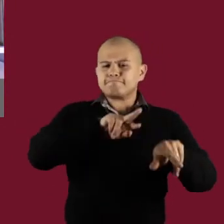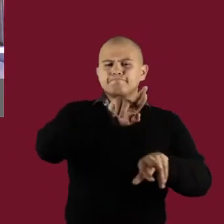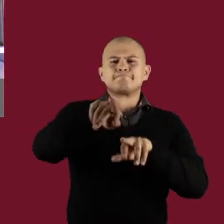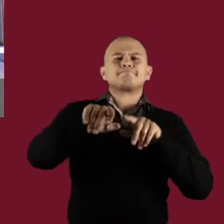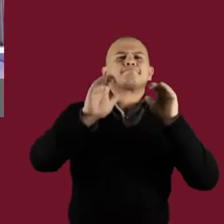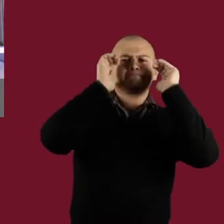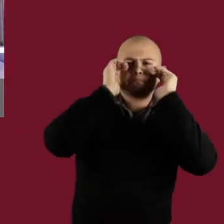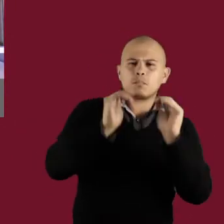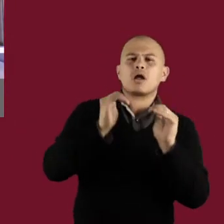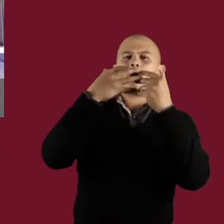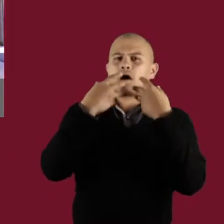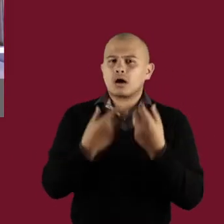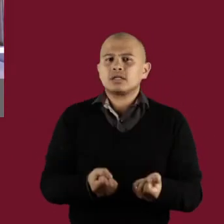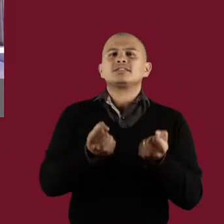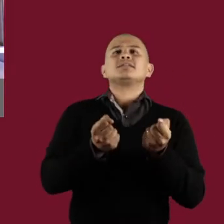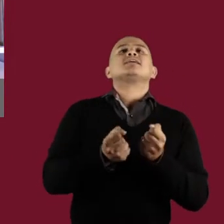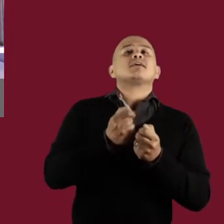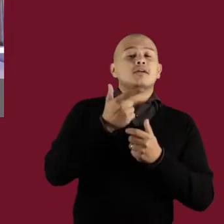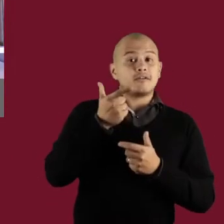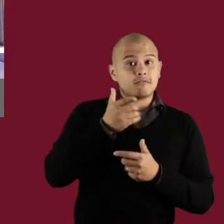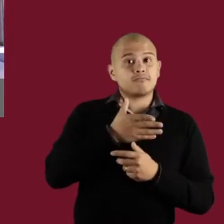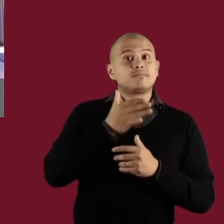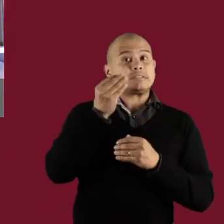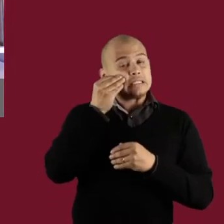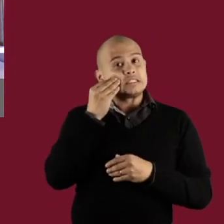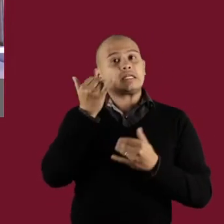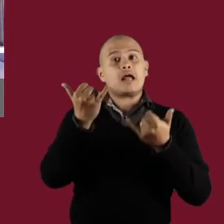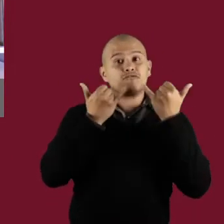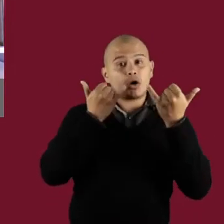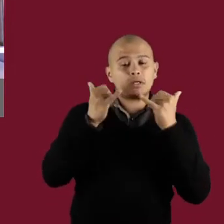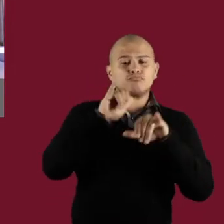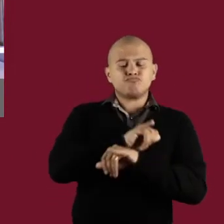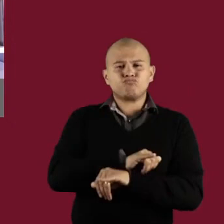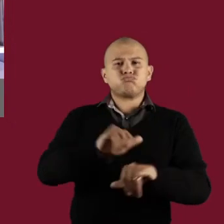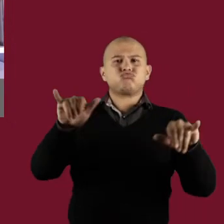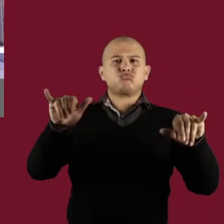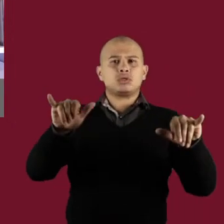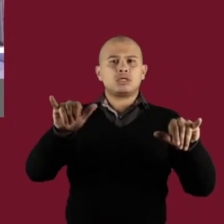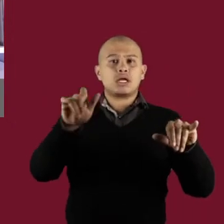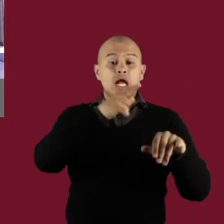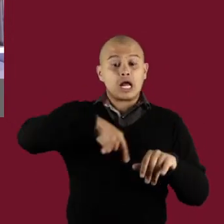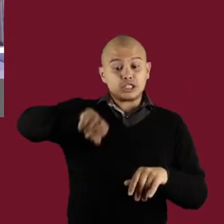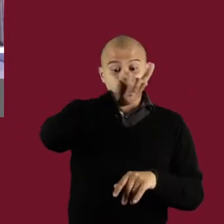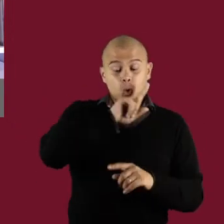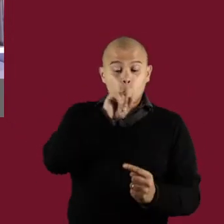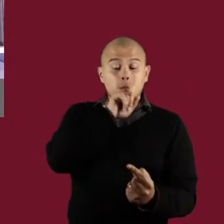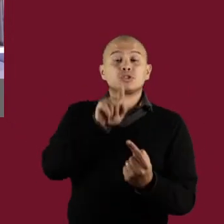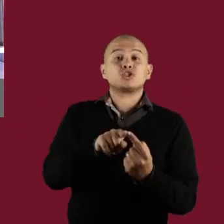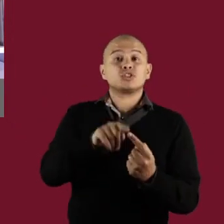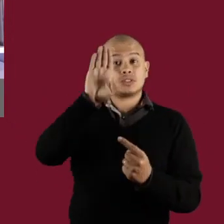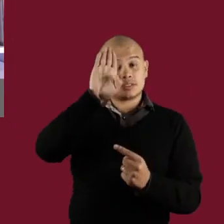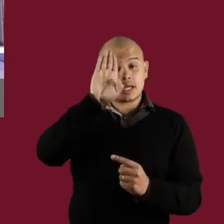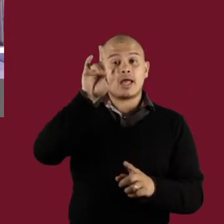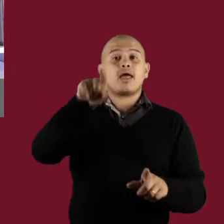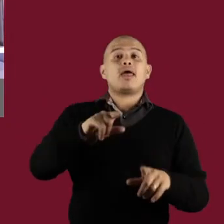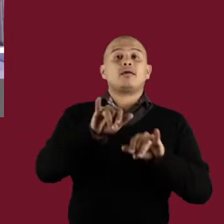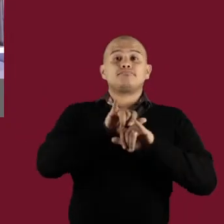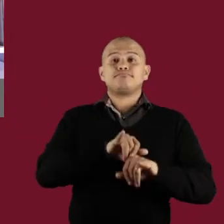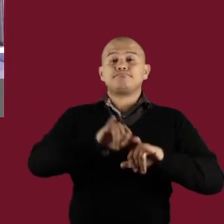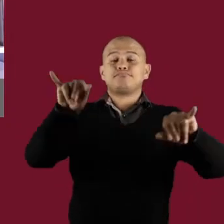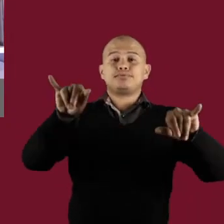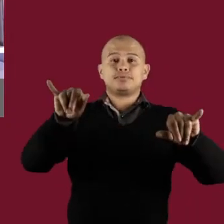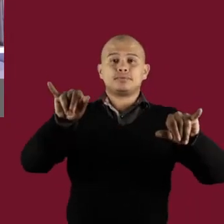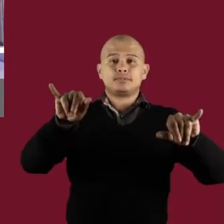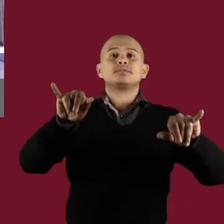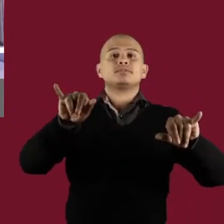não é, o nosso princípio, que é informar com rigor, com objetividade, com imparcialidade, não é